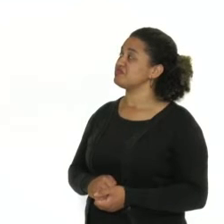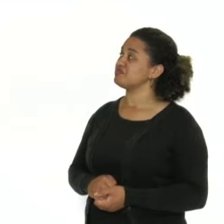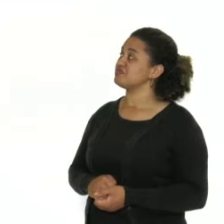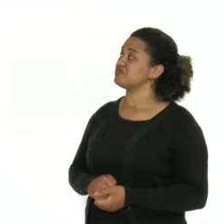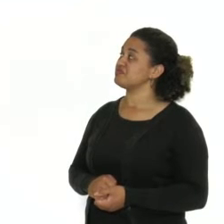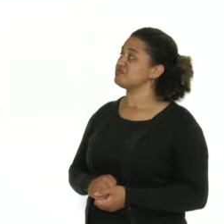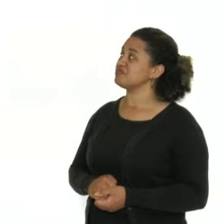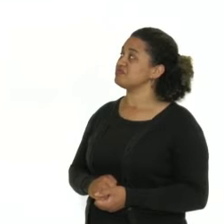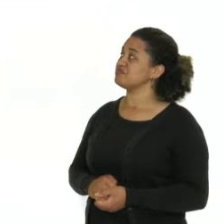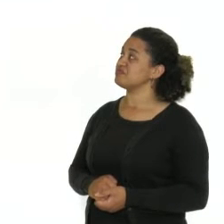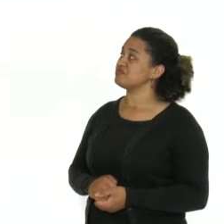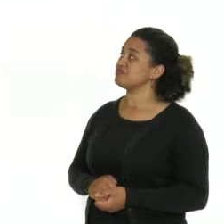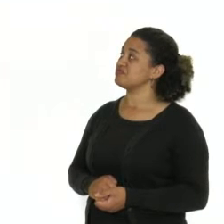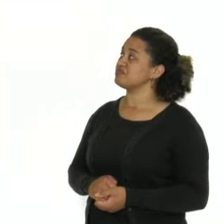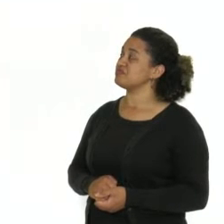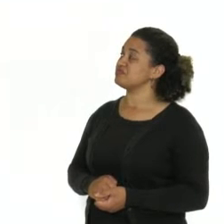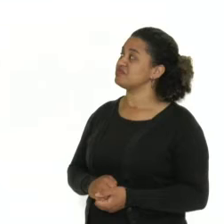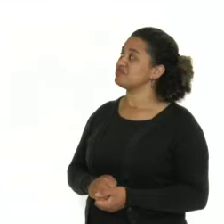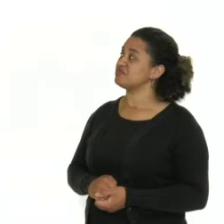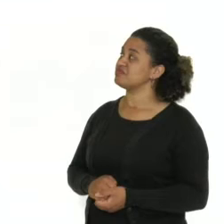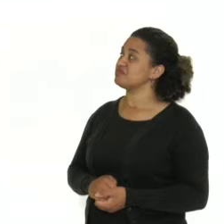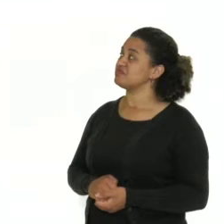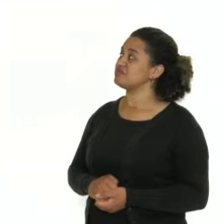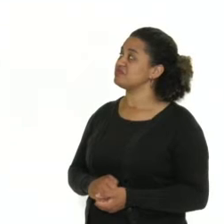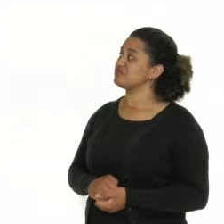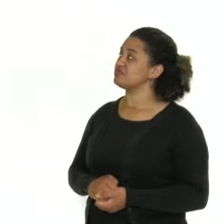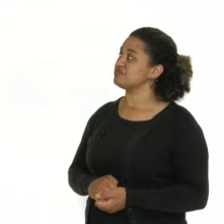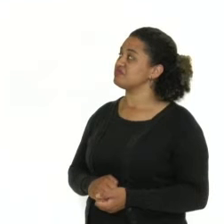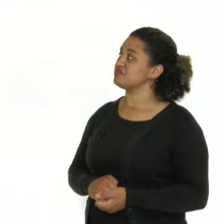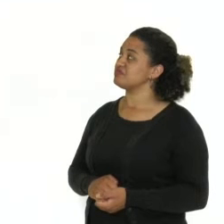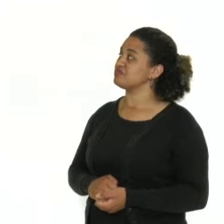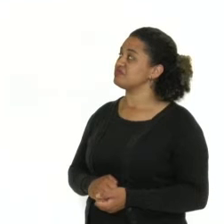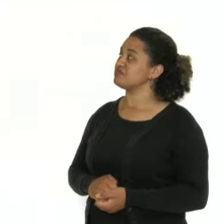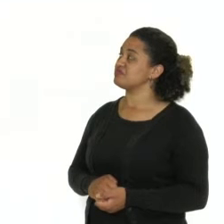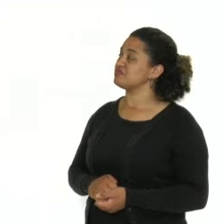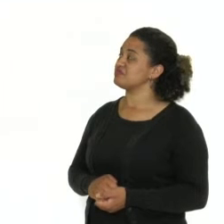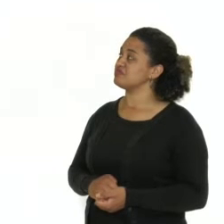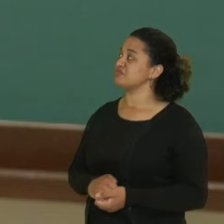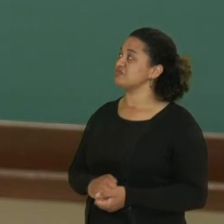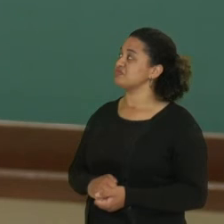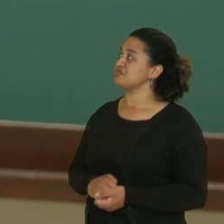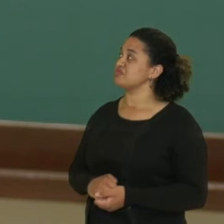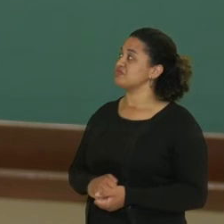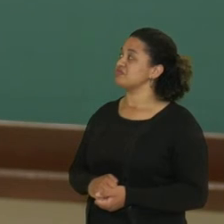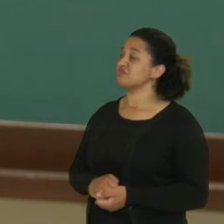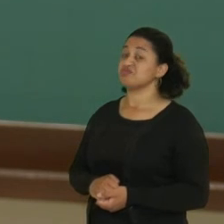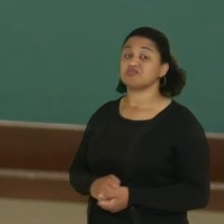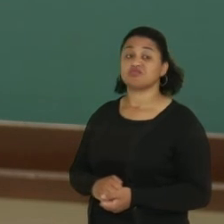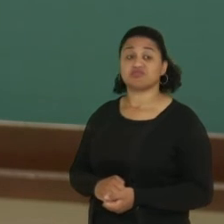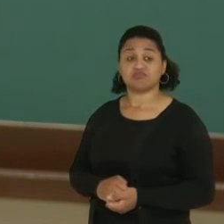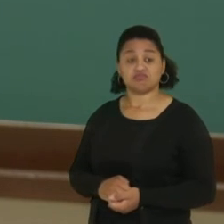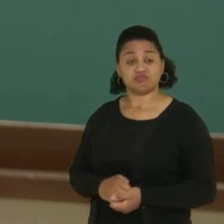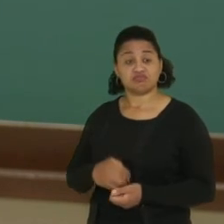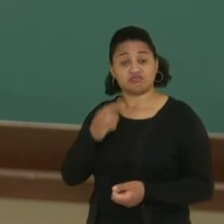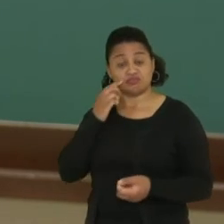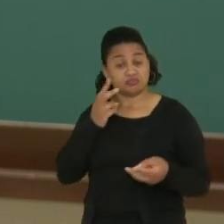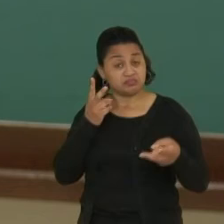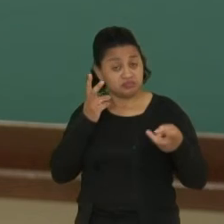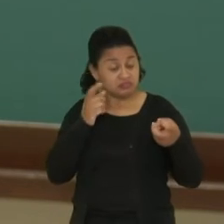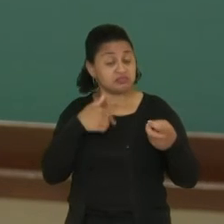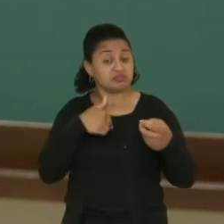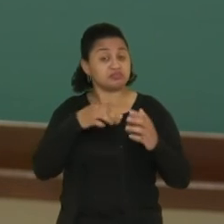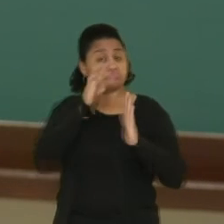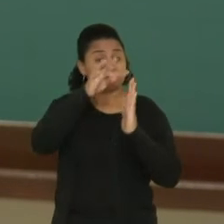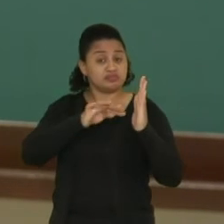do poeta Carlos Drummond de Andrade, em 1980. Para você conferir essa biografia, você